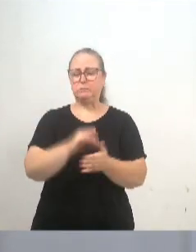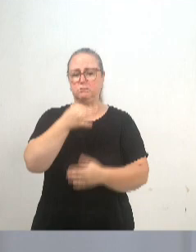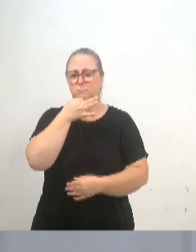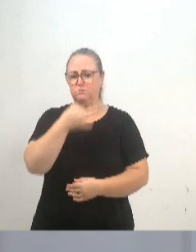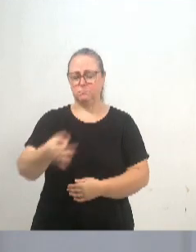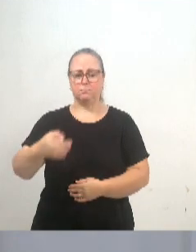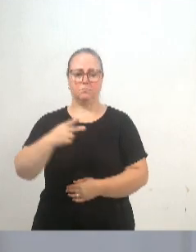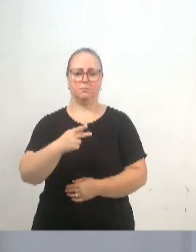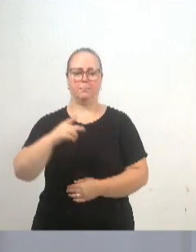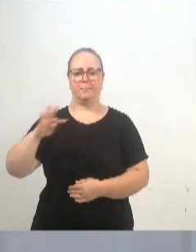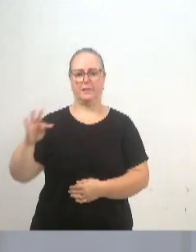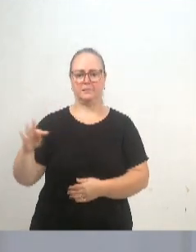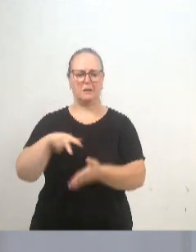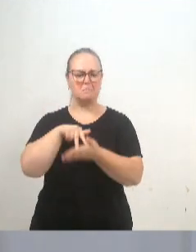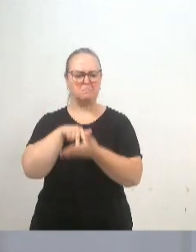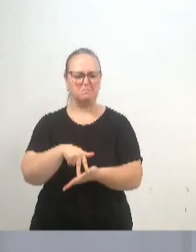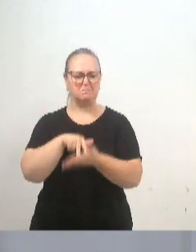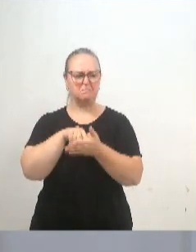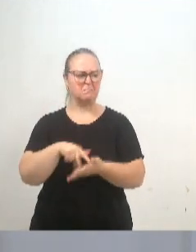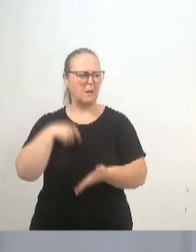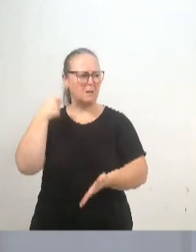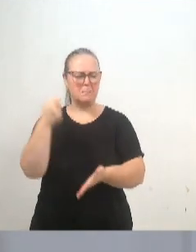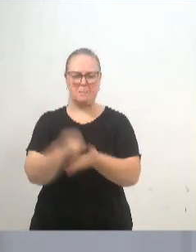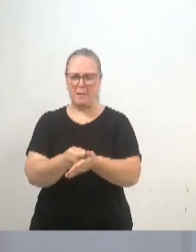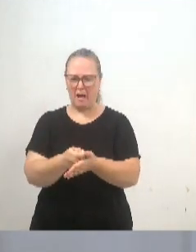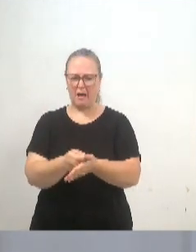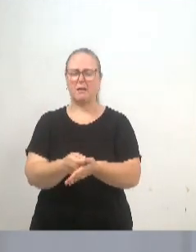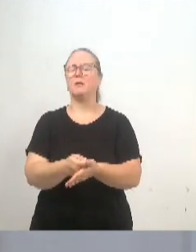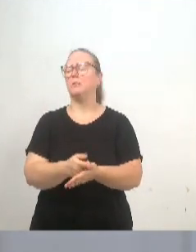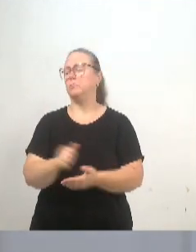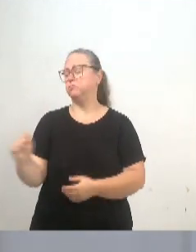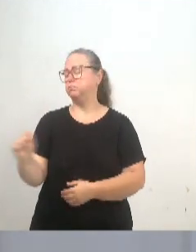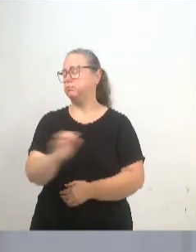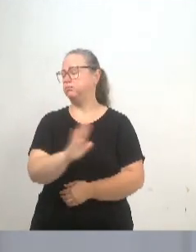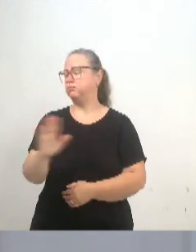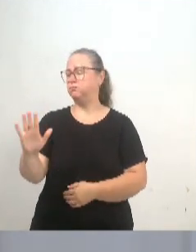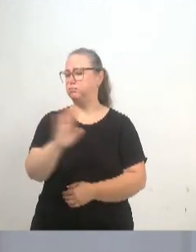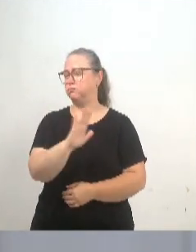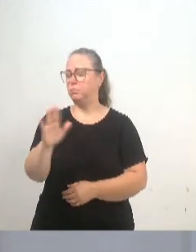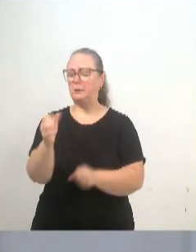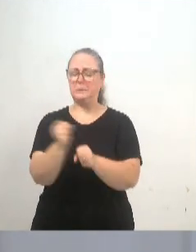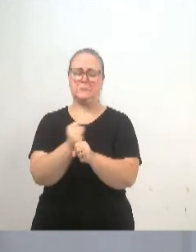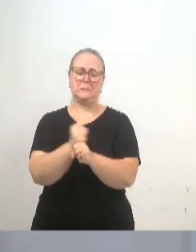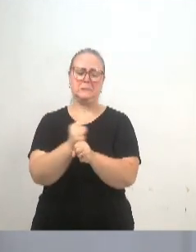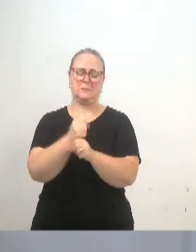E a gente vai seguir pagando caríssimo, porque mais uma década perdida se avizinha. Obrigado a todos.